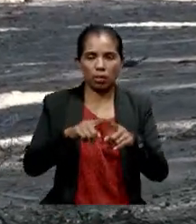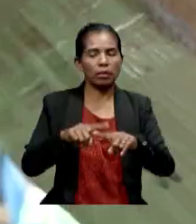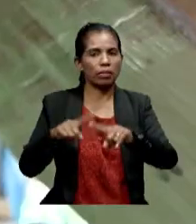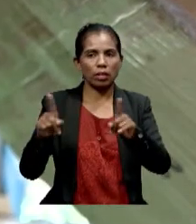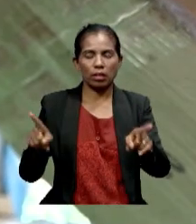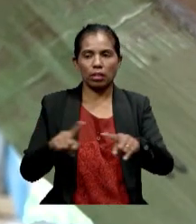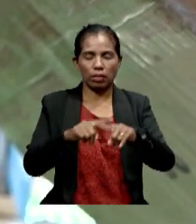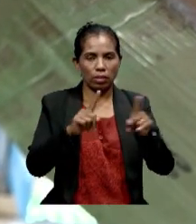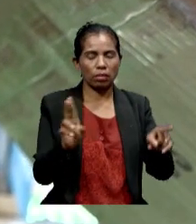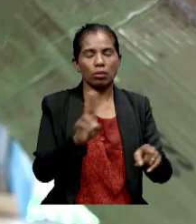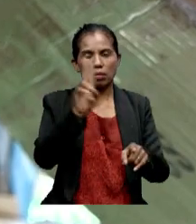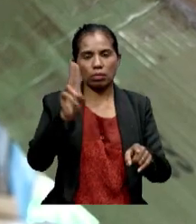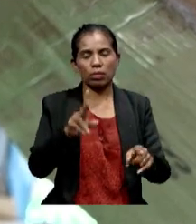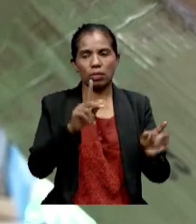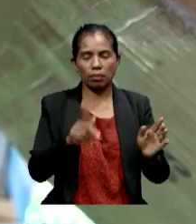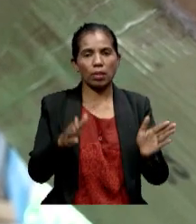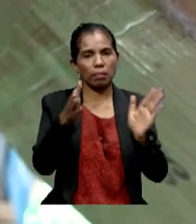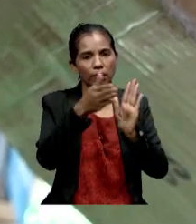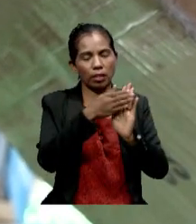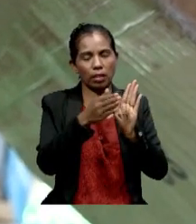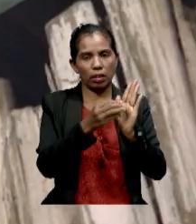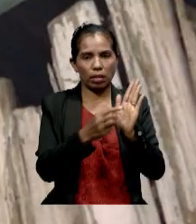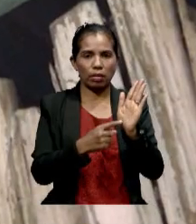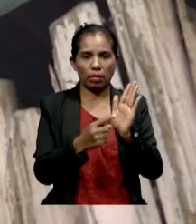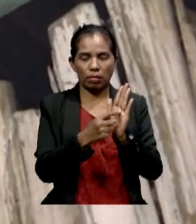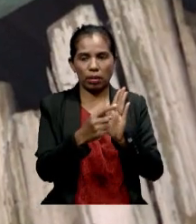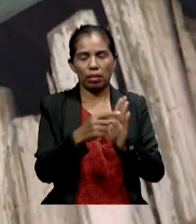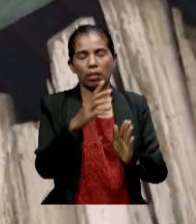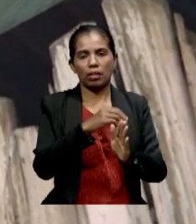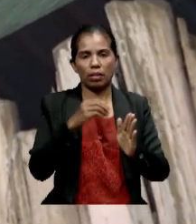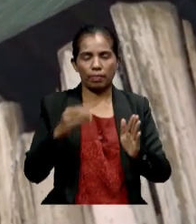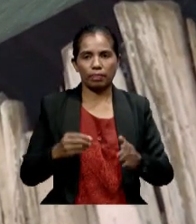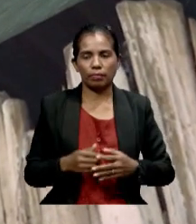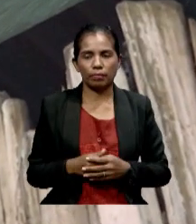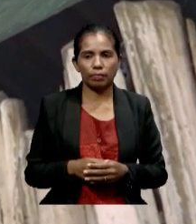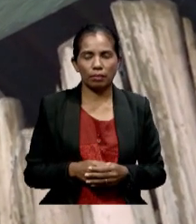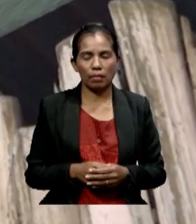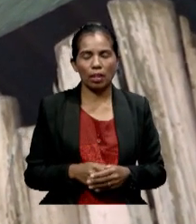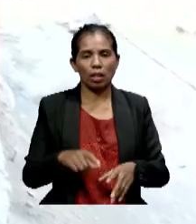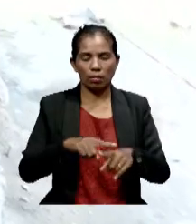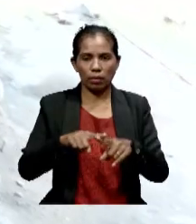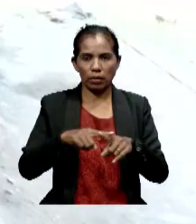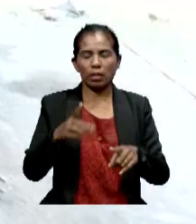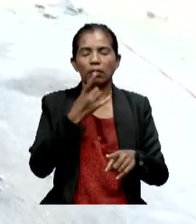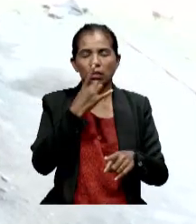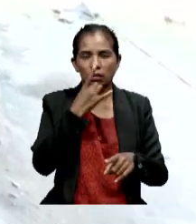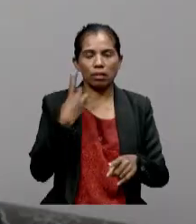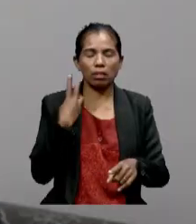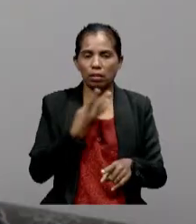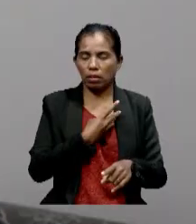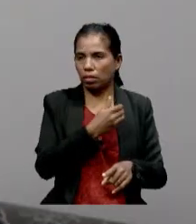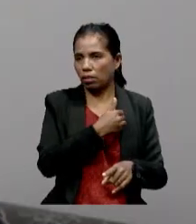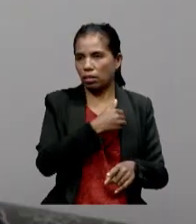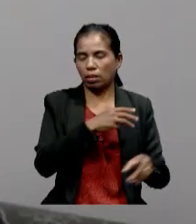na categoria utilização pré-pago, nesse doméstico no comércio. Pulsa eletricidade e te será o calo mudanças